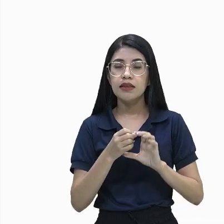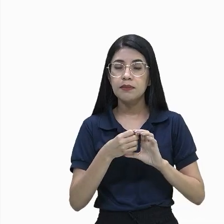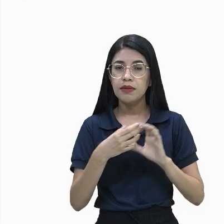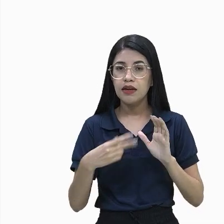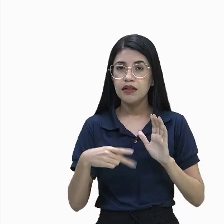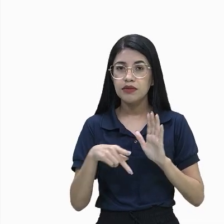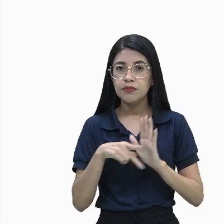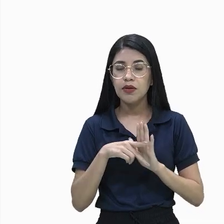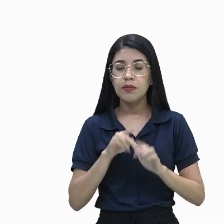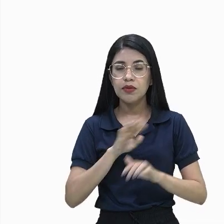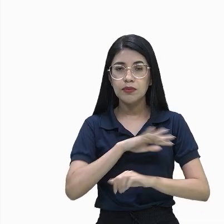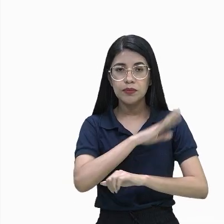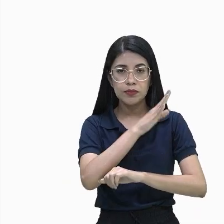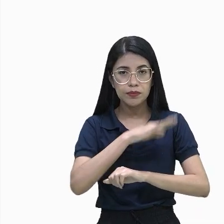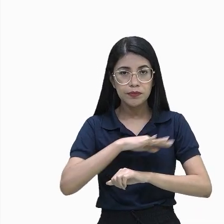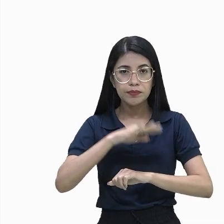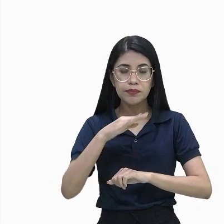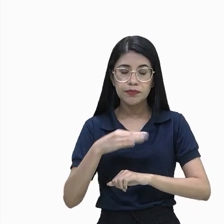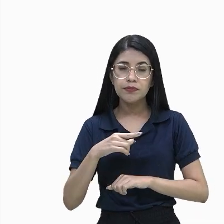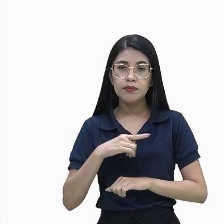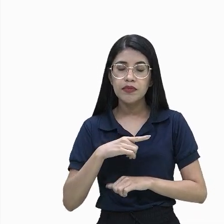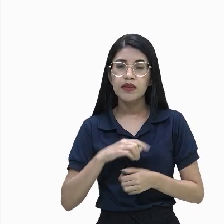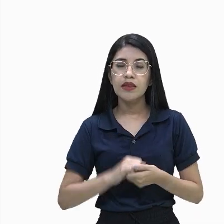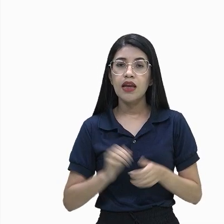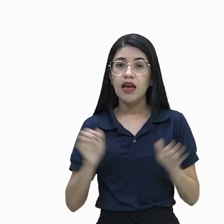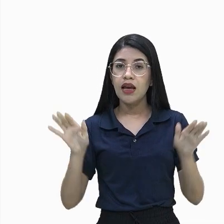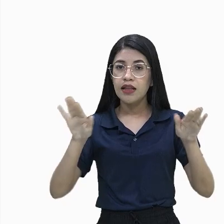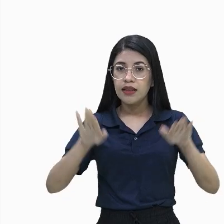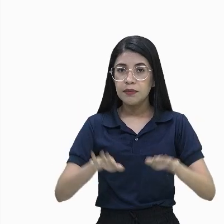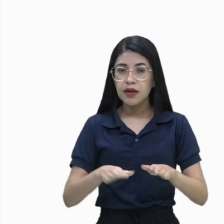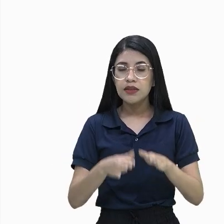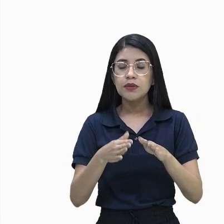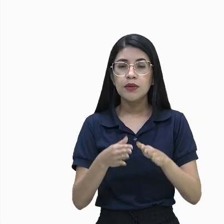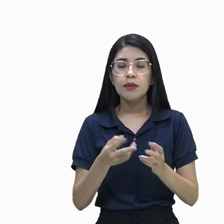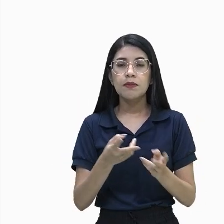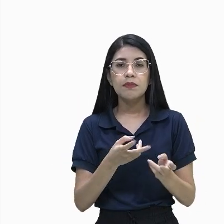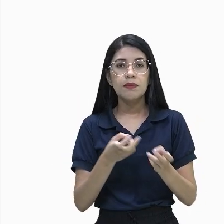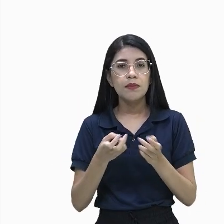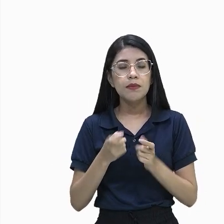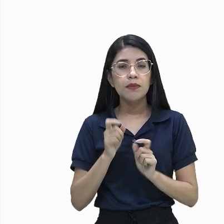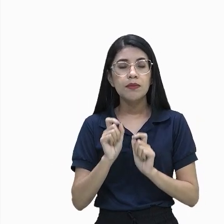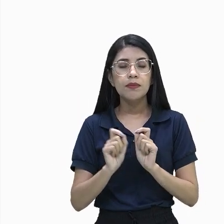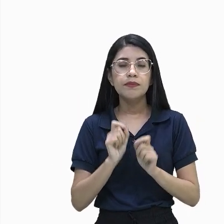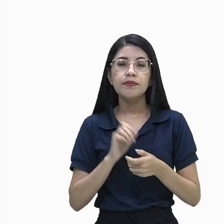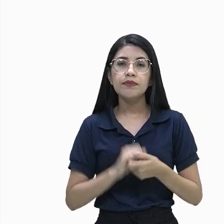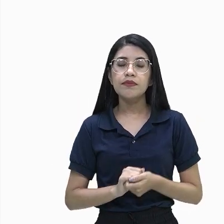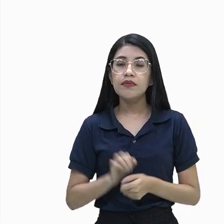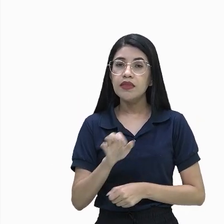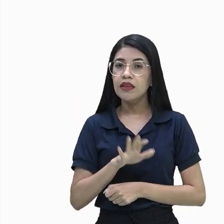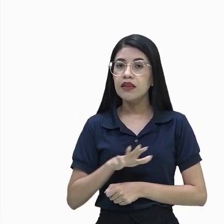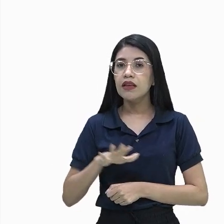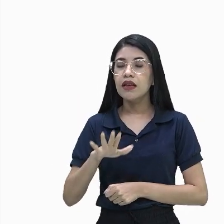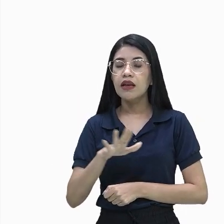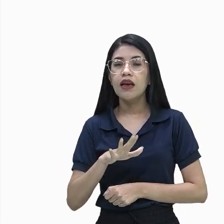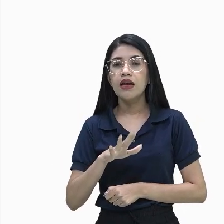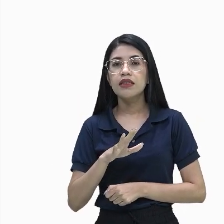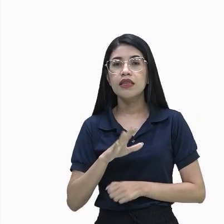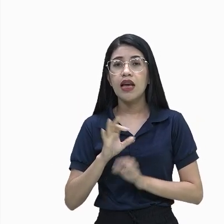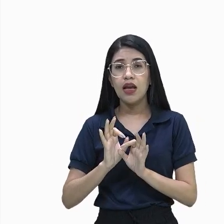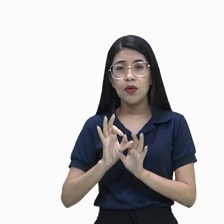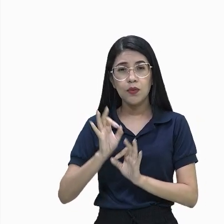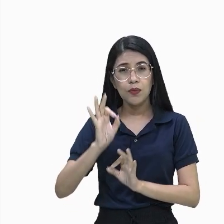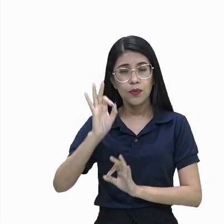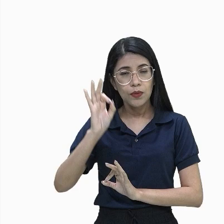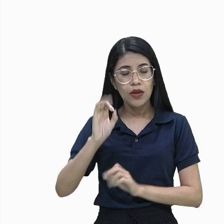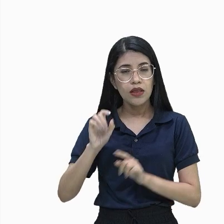de planalto, né? As depressões, a gente observa, né, que também são áreas em que a altitude ela acaba